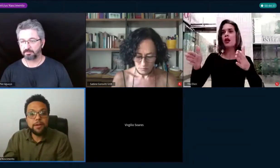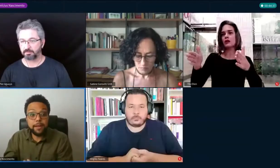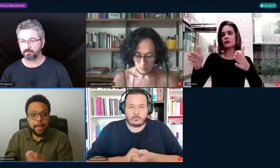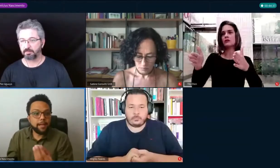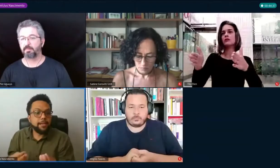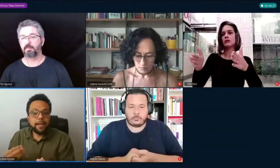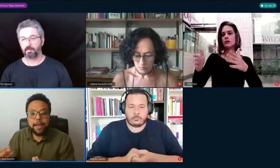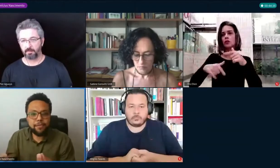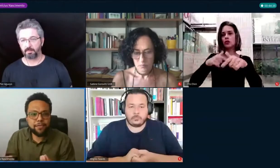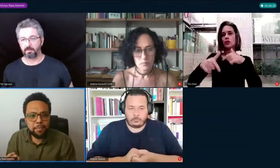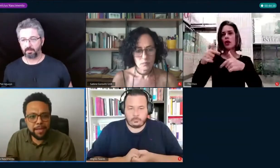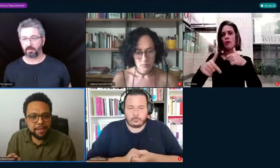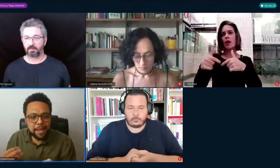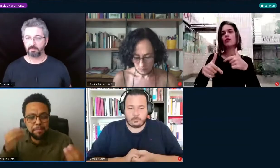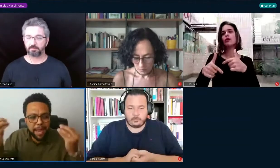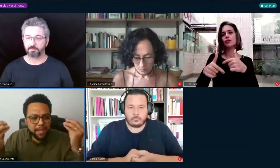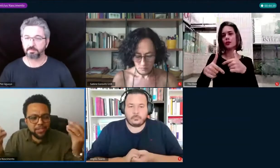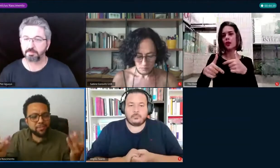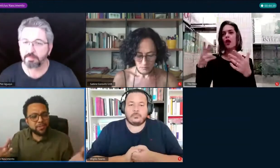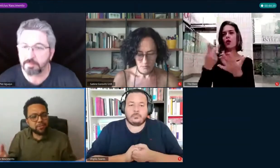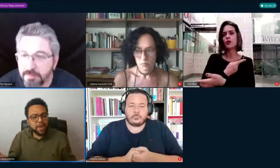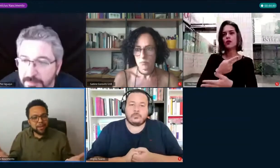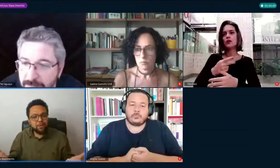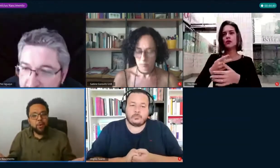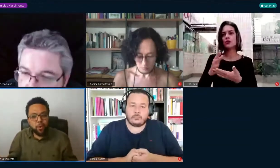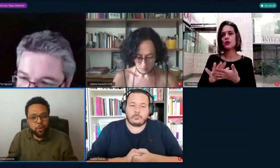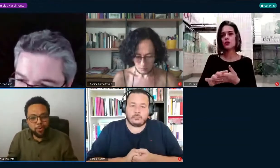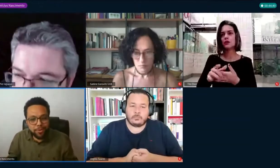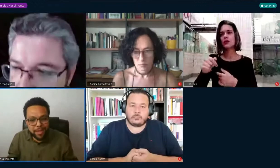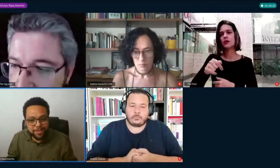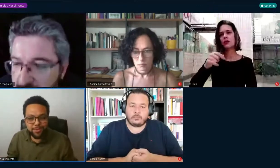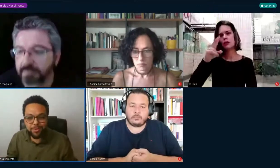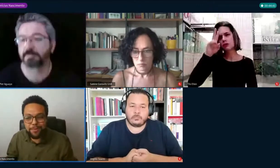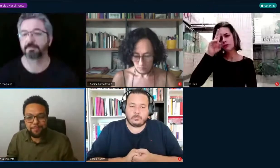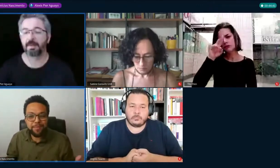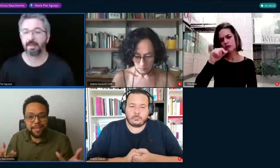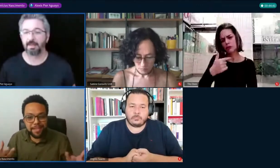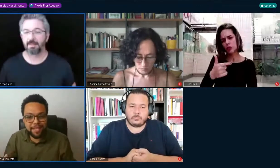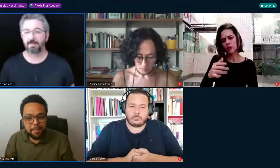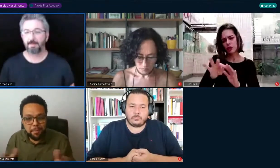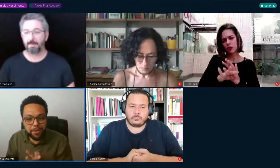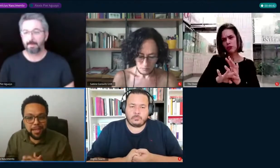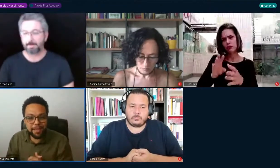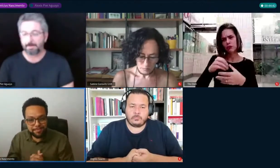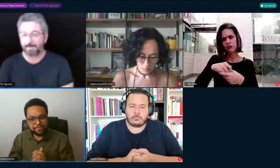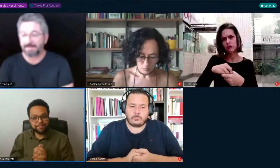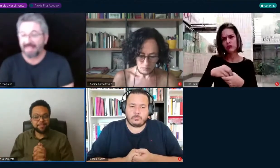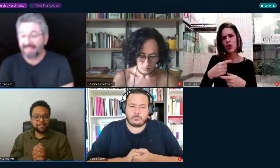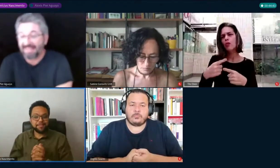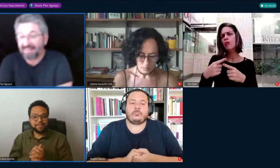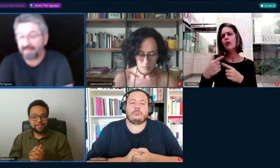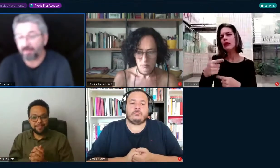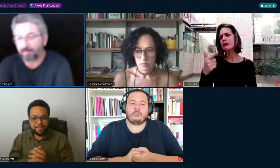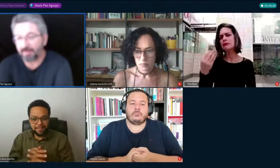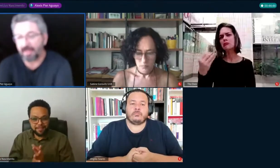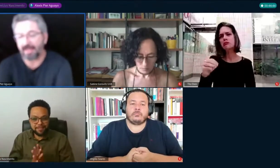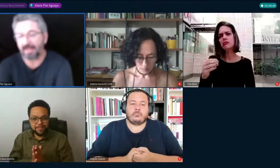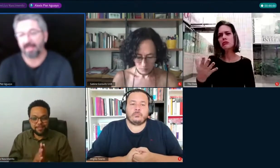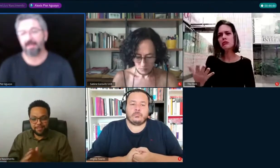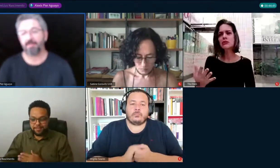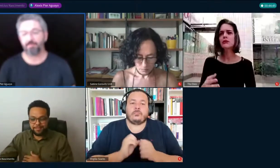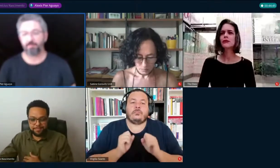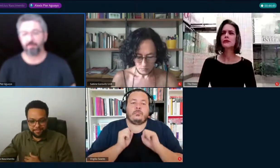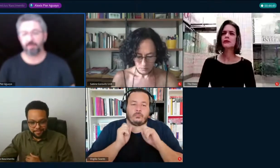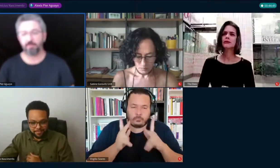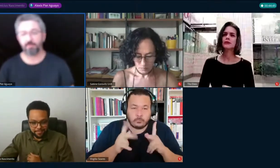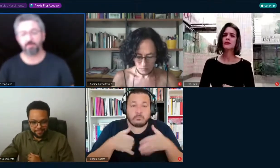serviço, né? E aí, lembrei disso, falei assim, ué, ele não colocou no texto? Queria saber por quê. Então,